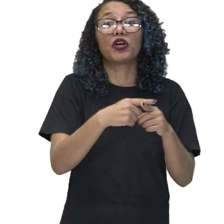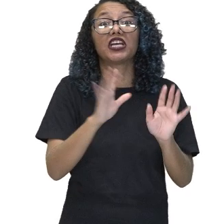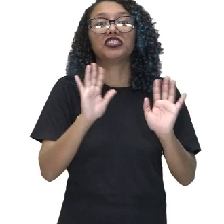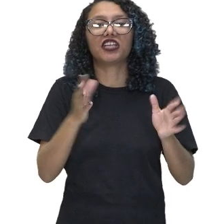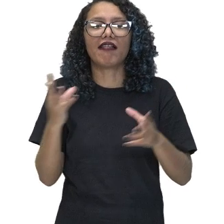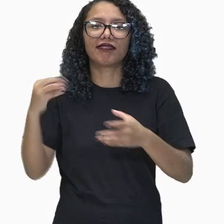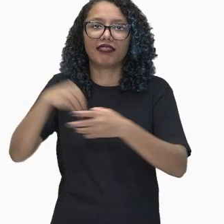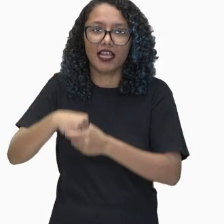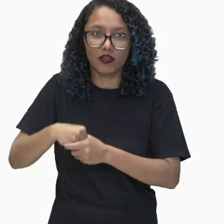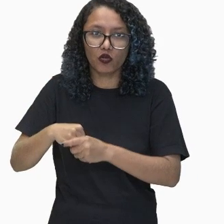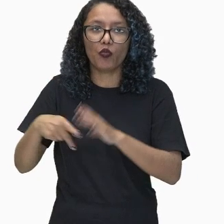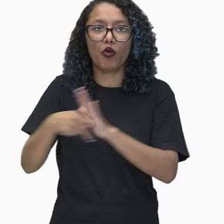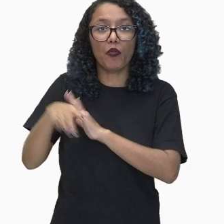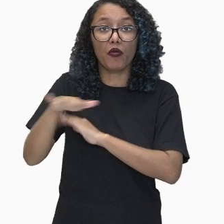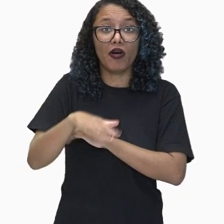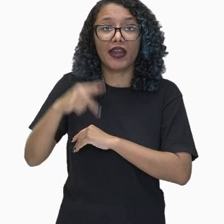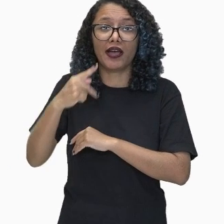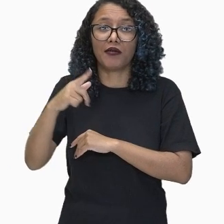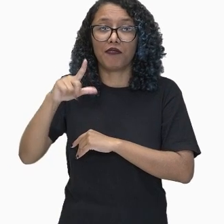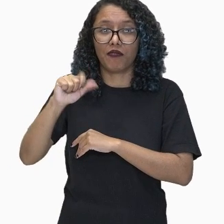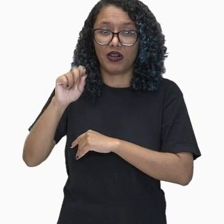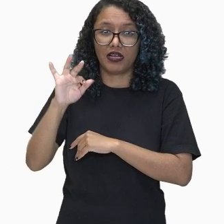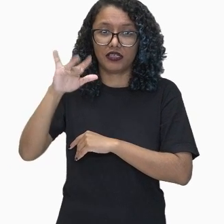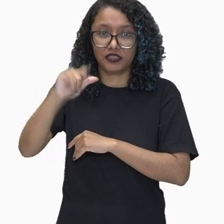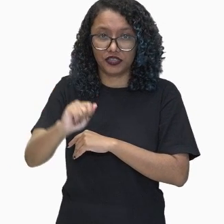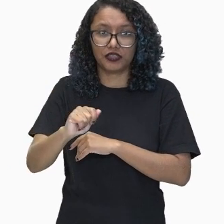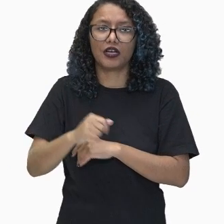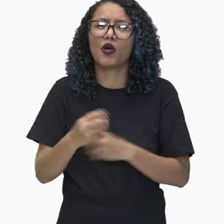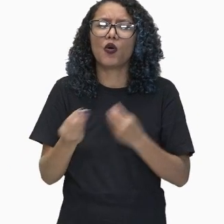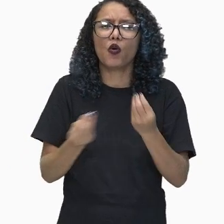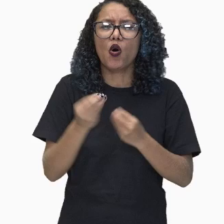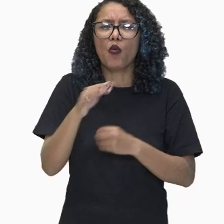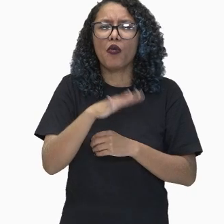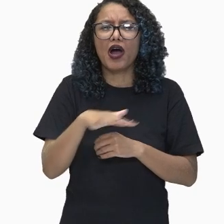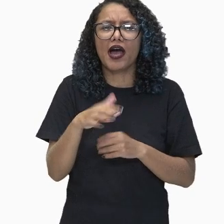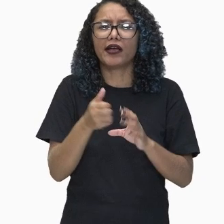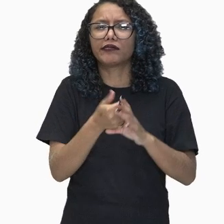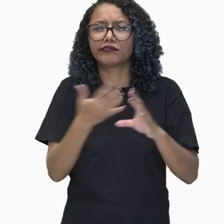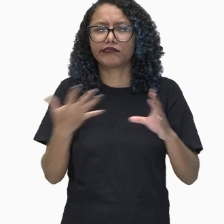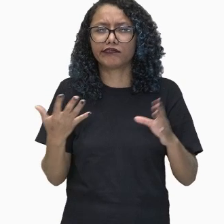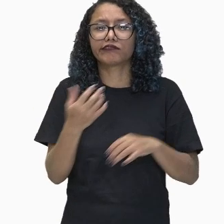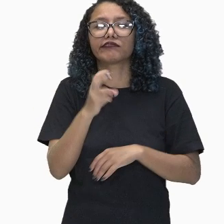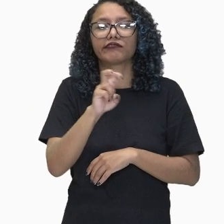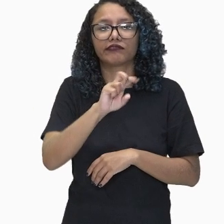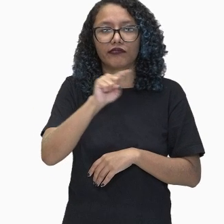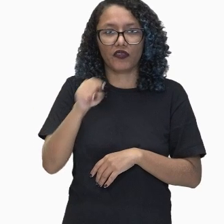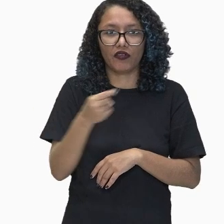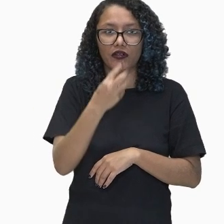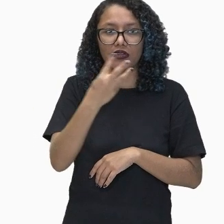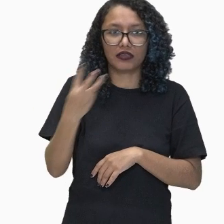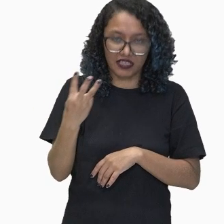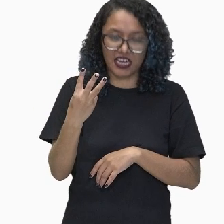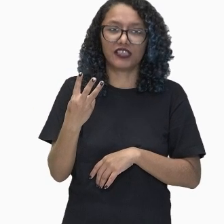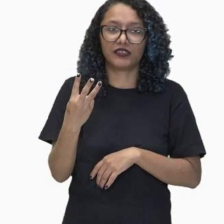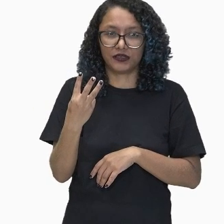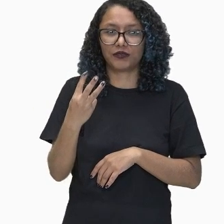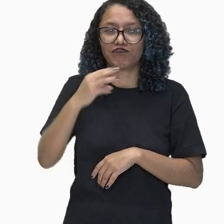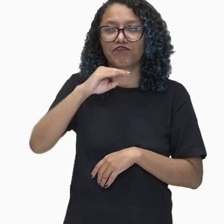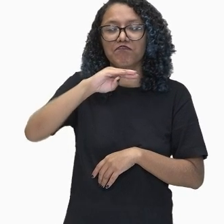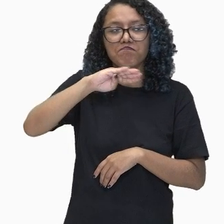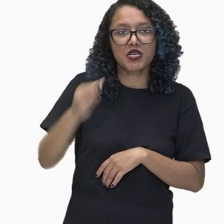é, então, as características? Uma extensão territorial de 5,3 milhões de quilômetros quadrados, né? Uma população aí